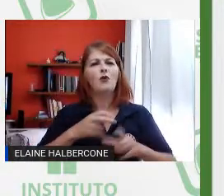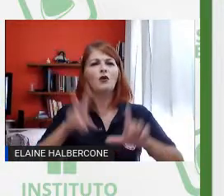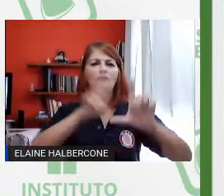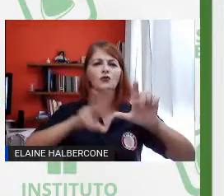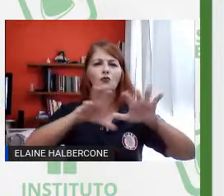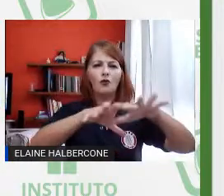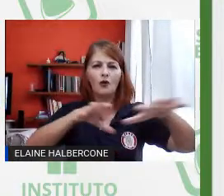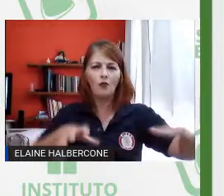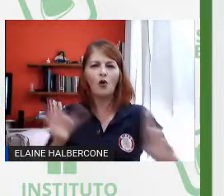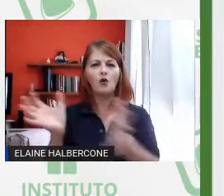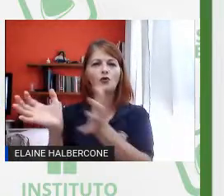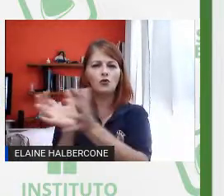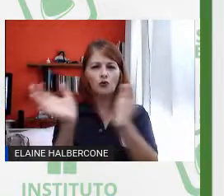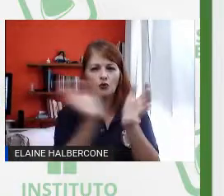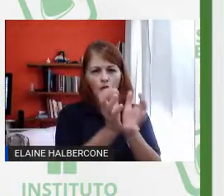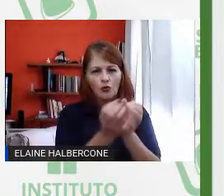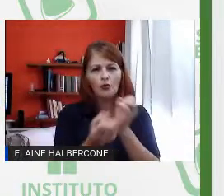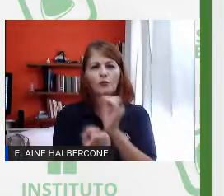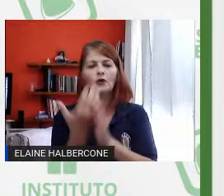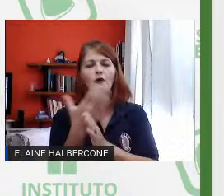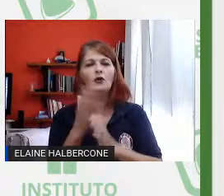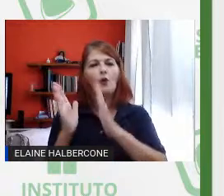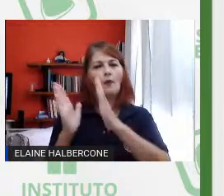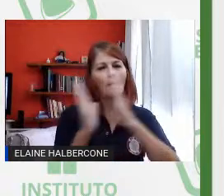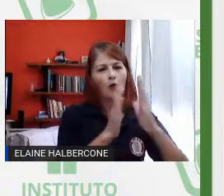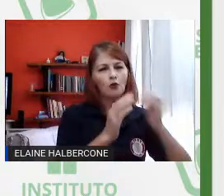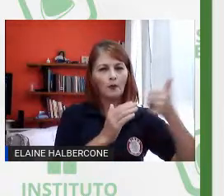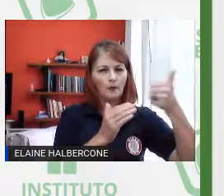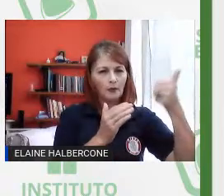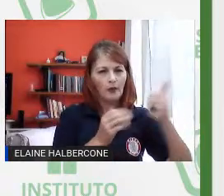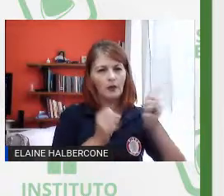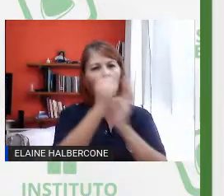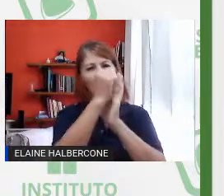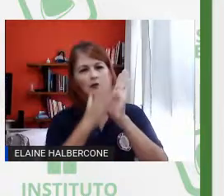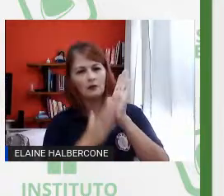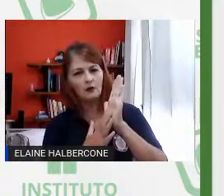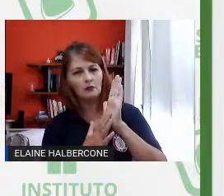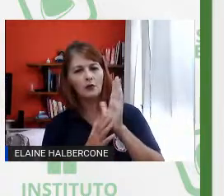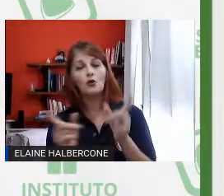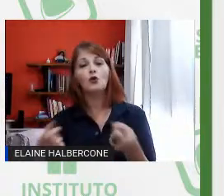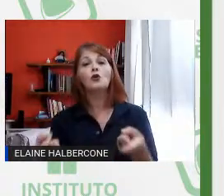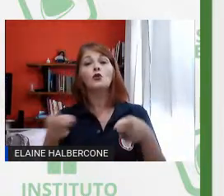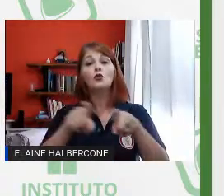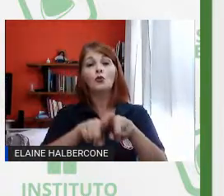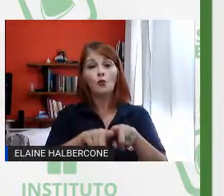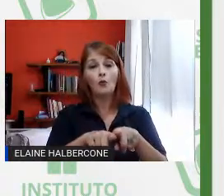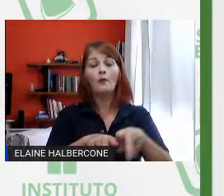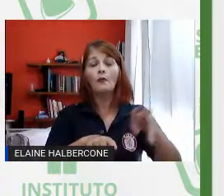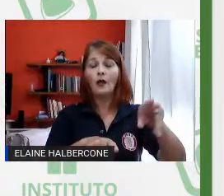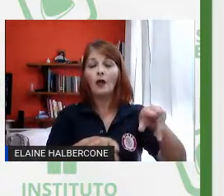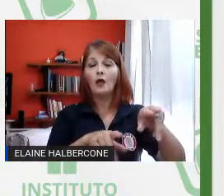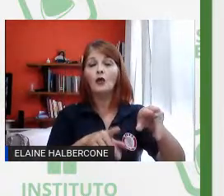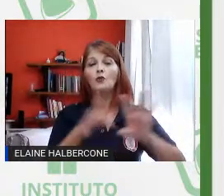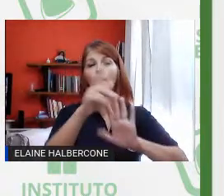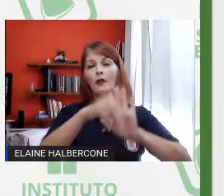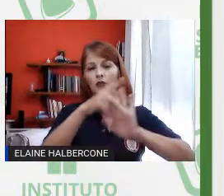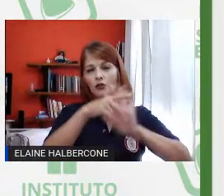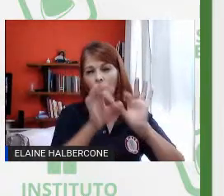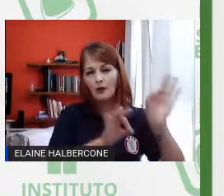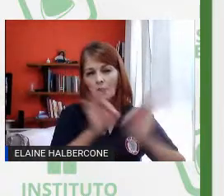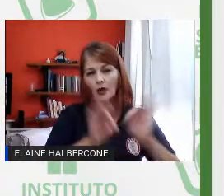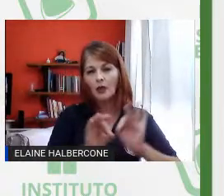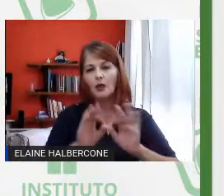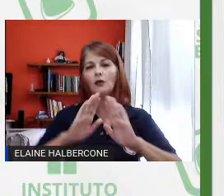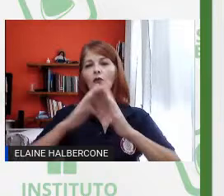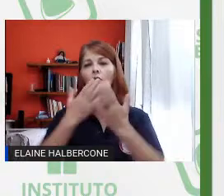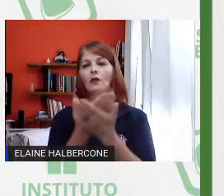que a gente desenvolveu nesse primeiro módulo, seja das atividades que a gente desenvolveu em dupla, no planejamento, na regência. Com isso, a gente